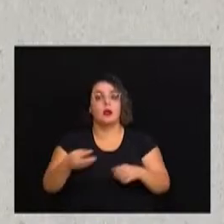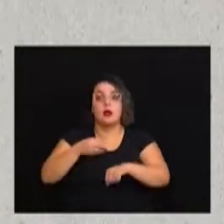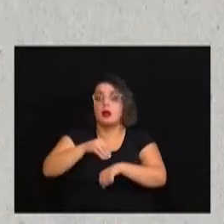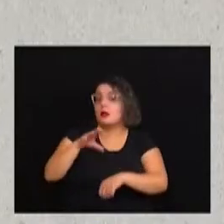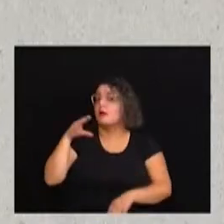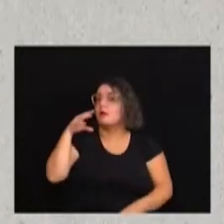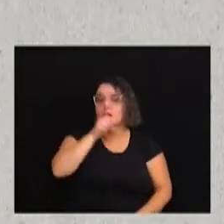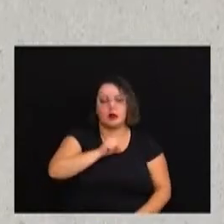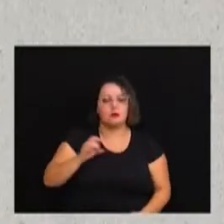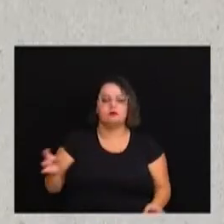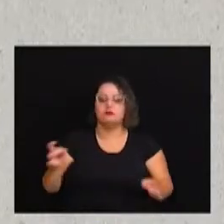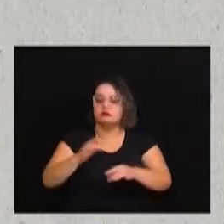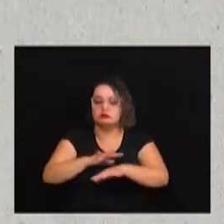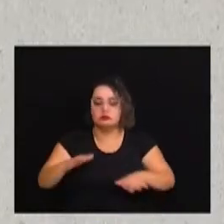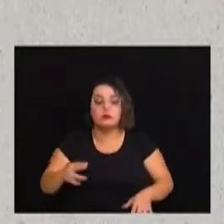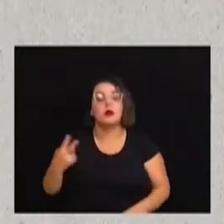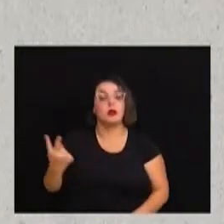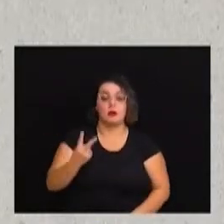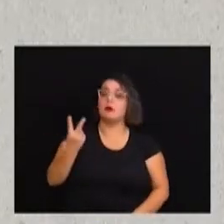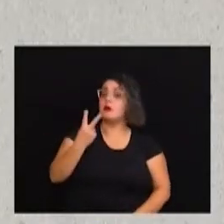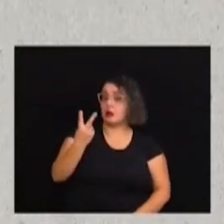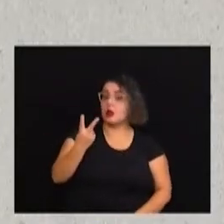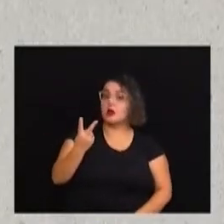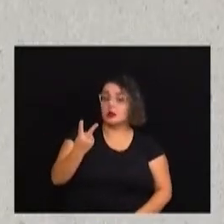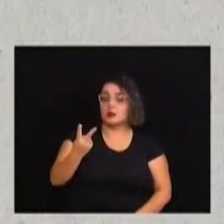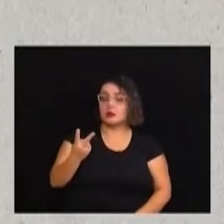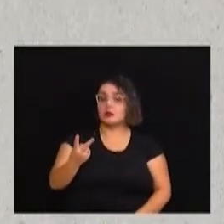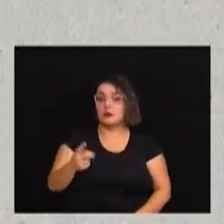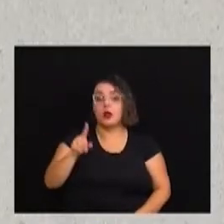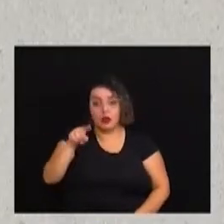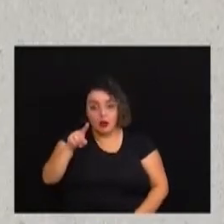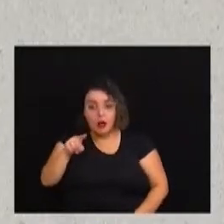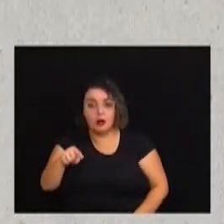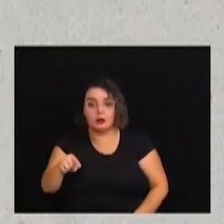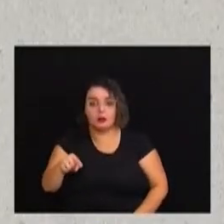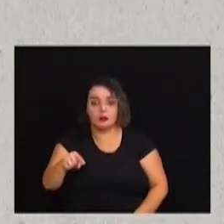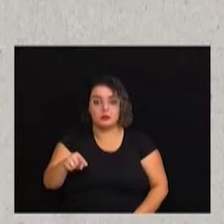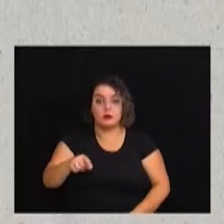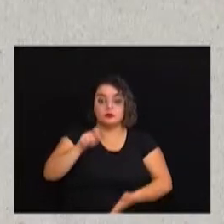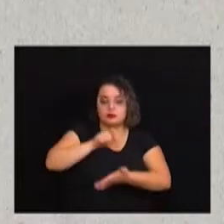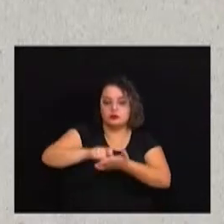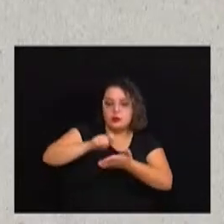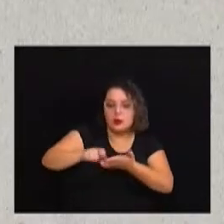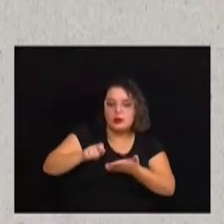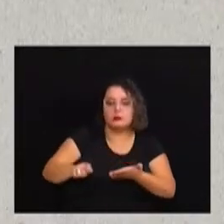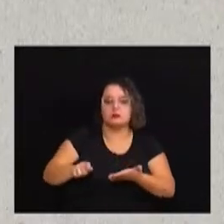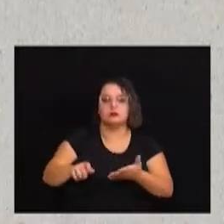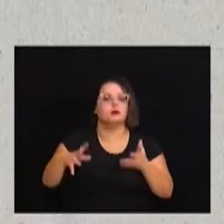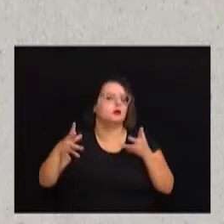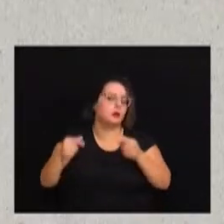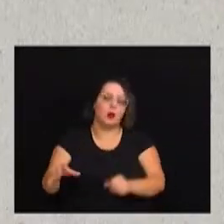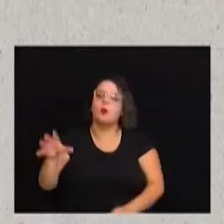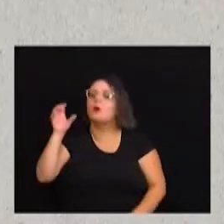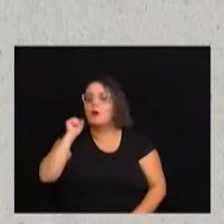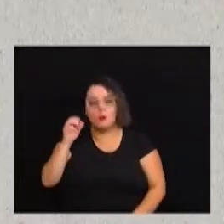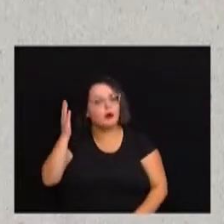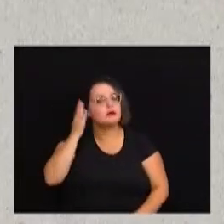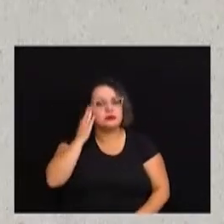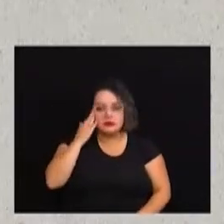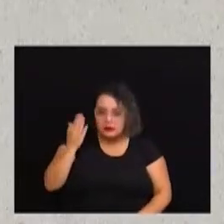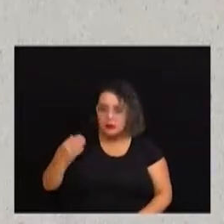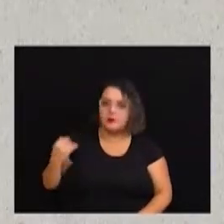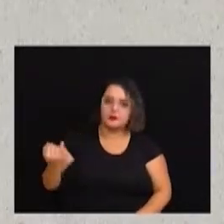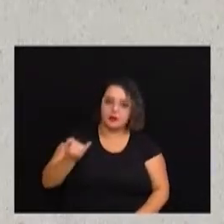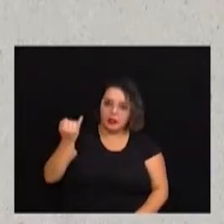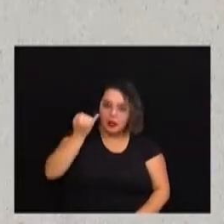mais rápida, assim, para a gente fechar e que é super valiosa, é exatamente sobre essa questão do anotar. Eu acho que todo mundo já ouviu, todo mundo sabe